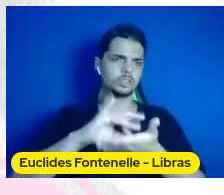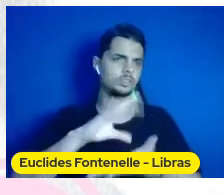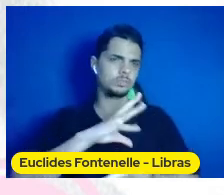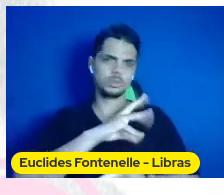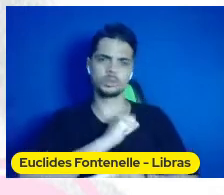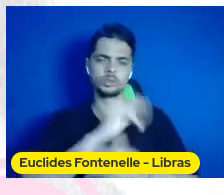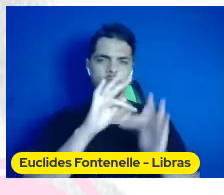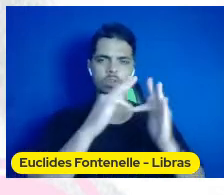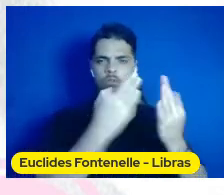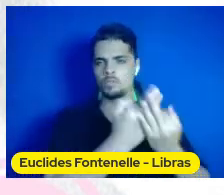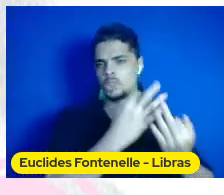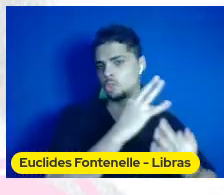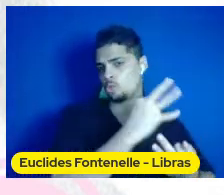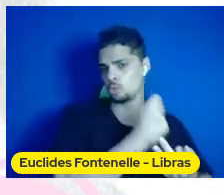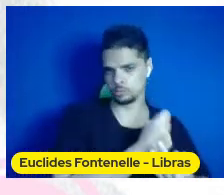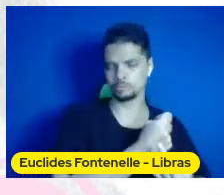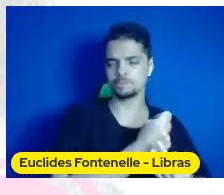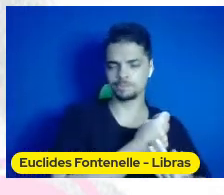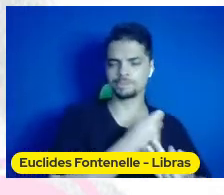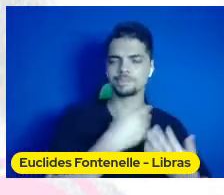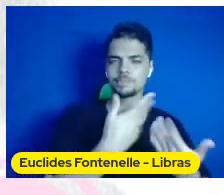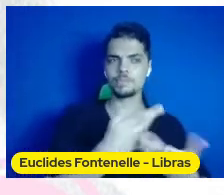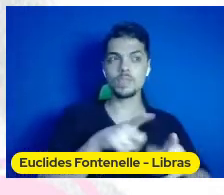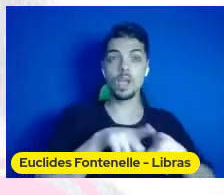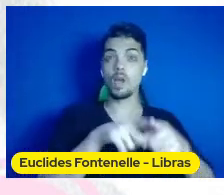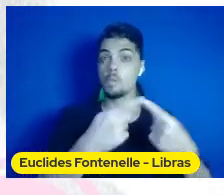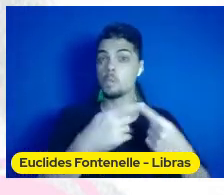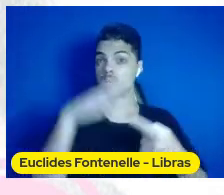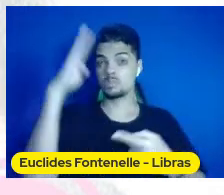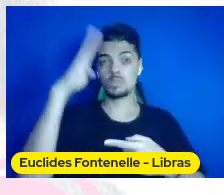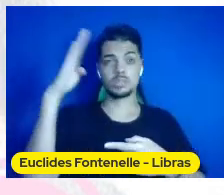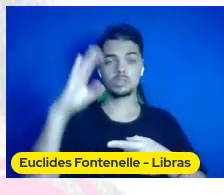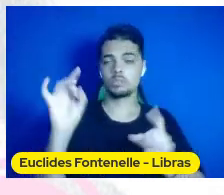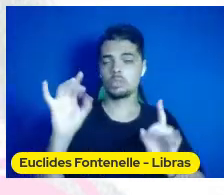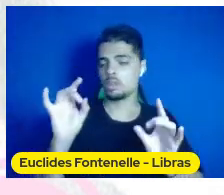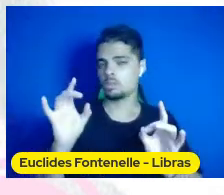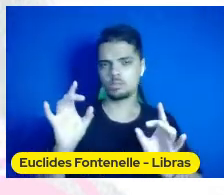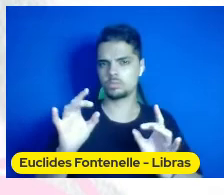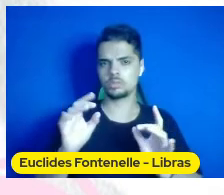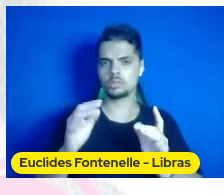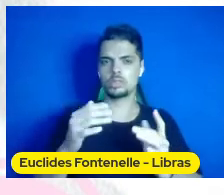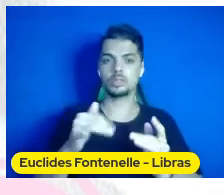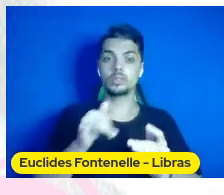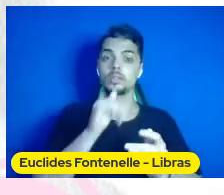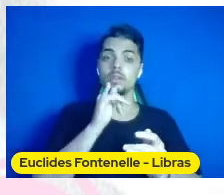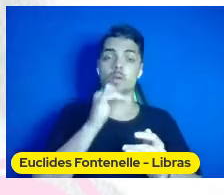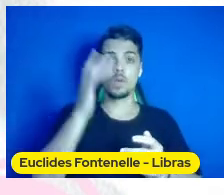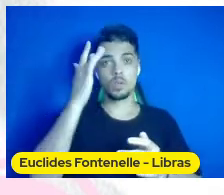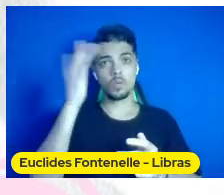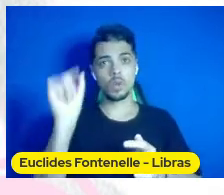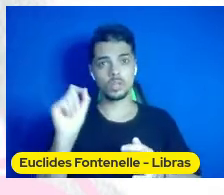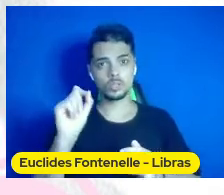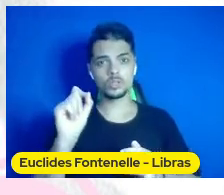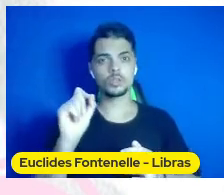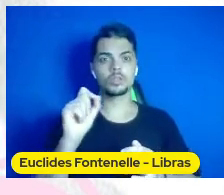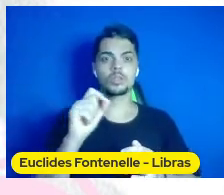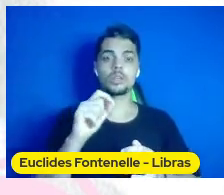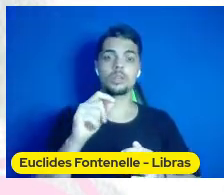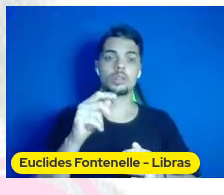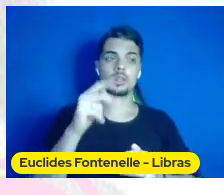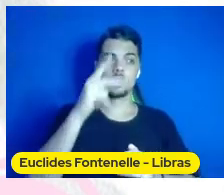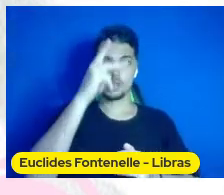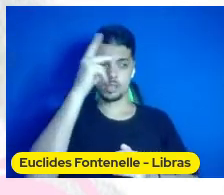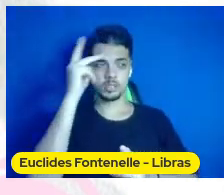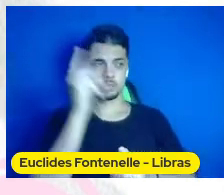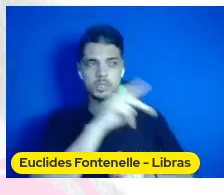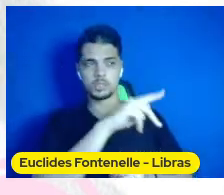do que algo como a pátria, né? Elas estavam, para mim, elas estavam defendendo as pessoas que amavam, os lugares que